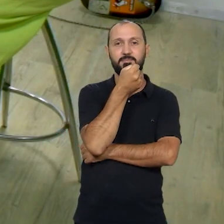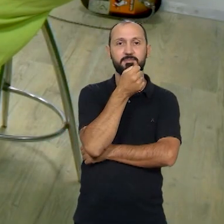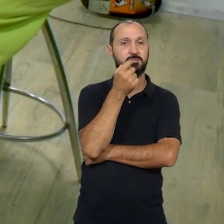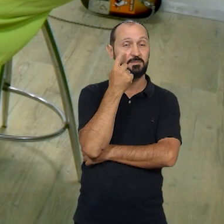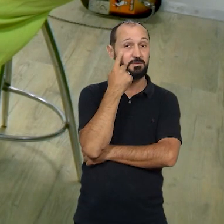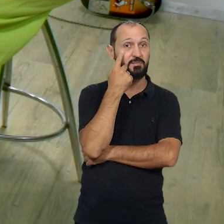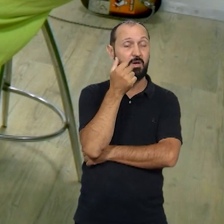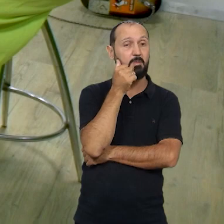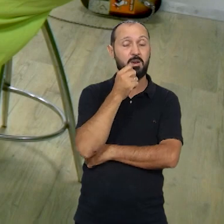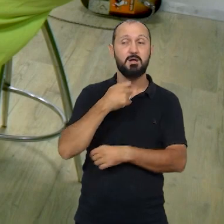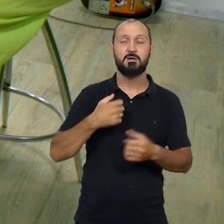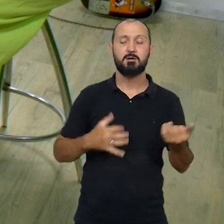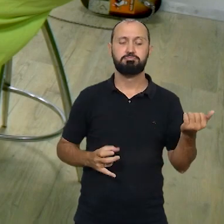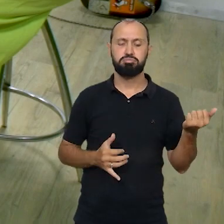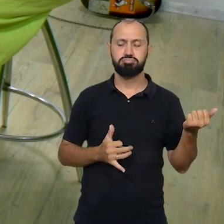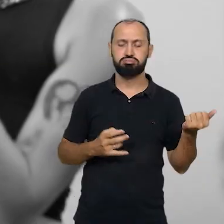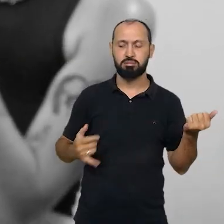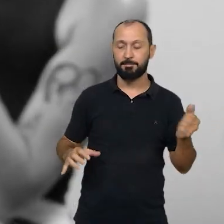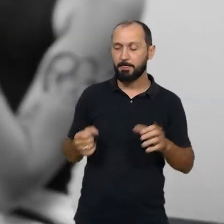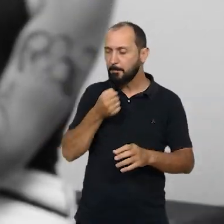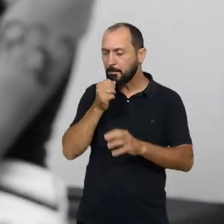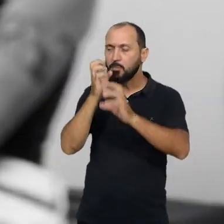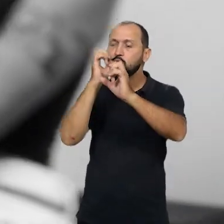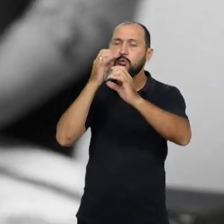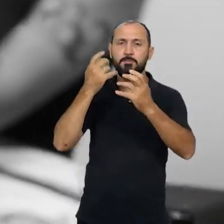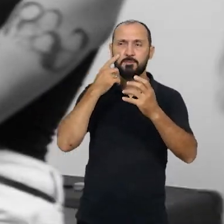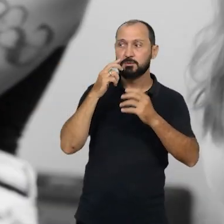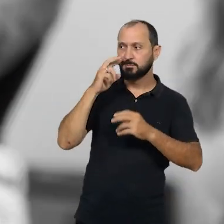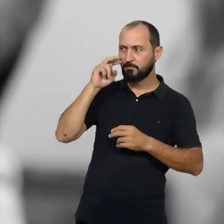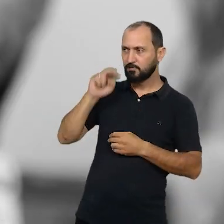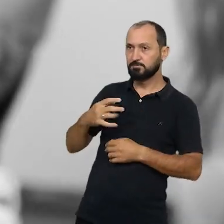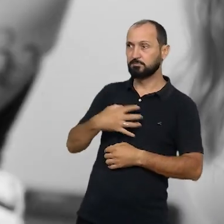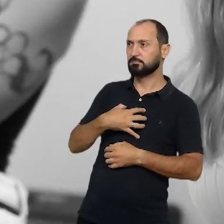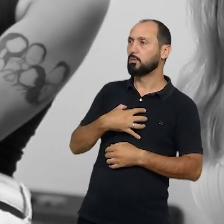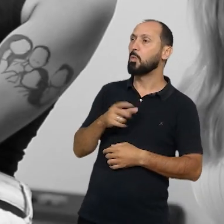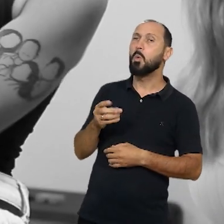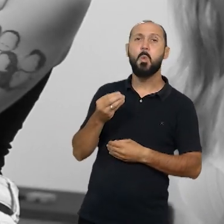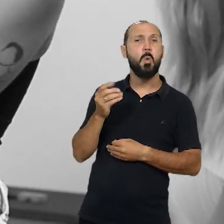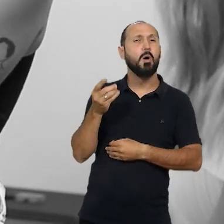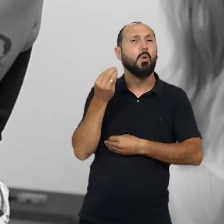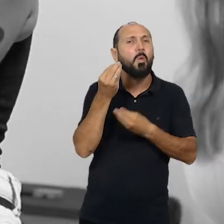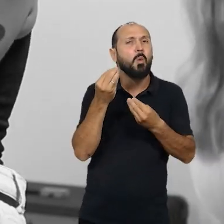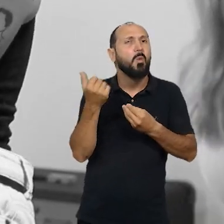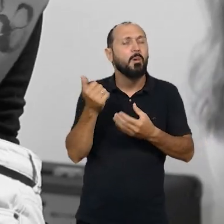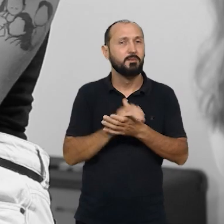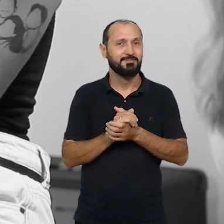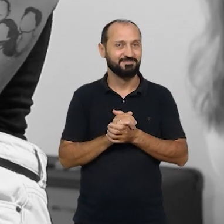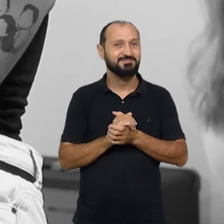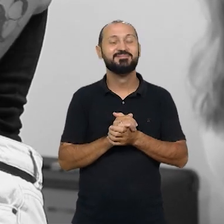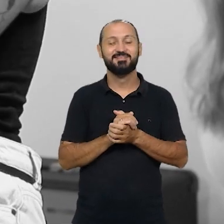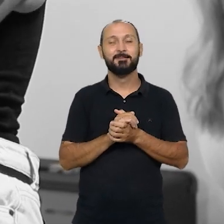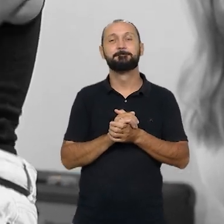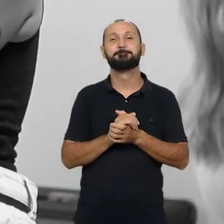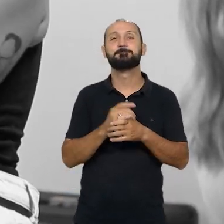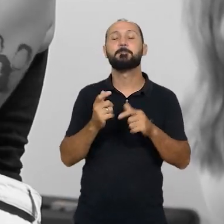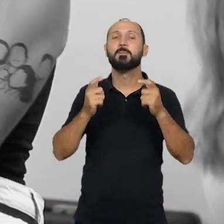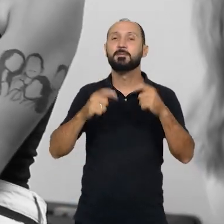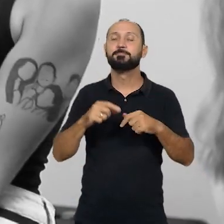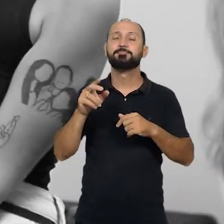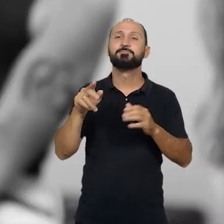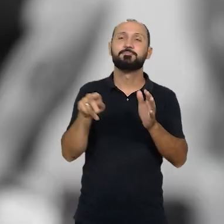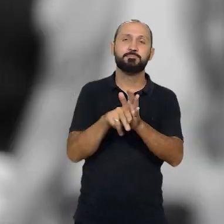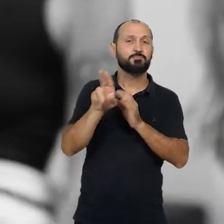mostrar o peso, né, também, que existem mulheres que tocam o instrumento, porque é uma coisa que é muito deixada de lado também, isso é muito tempo, muito antigo.